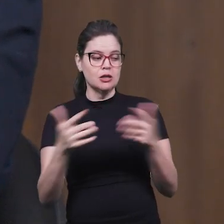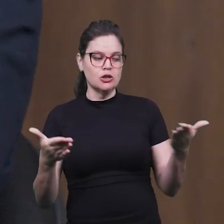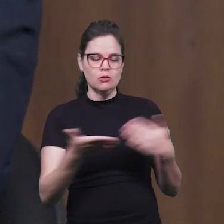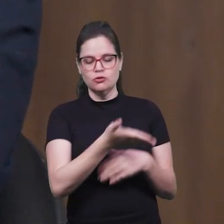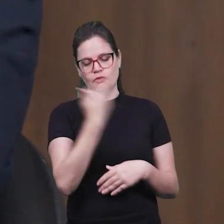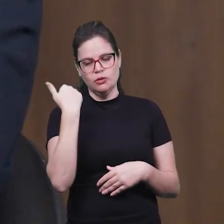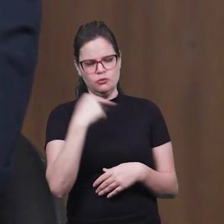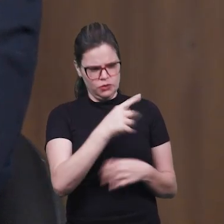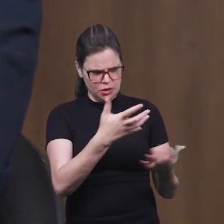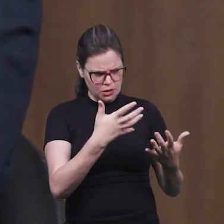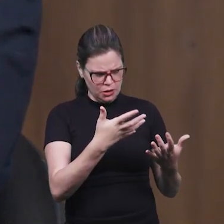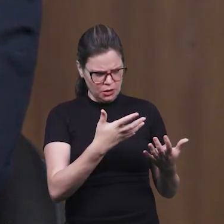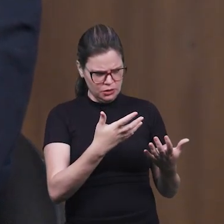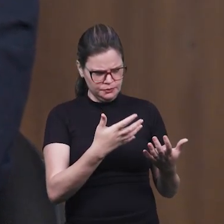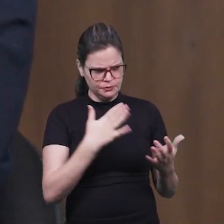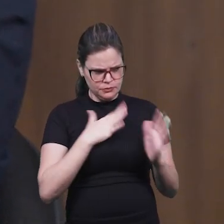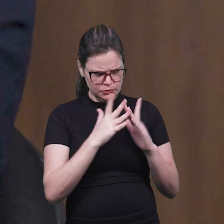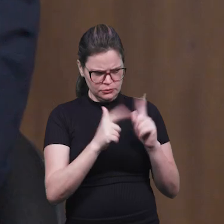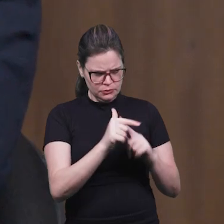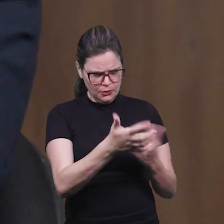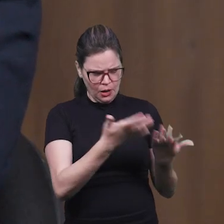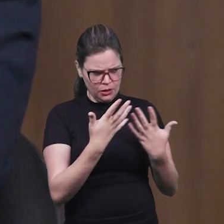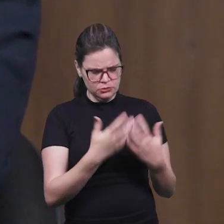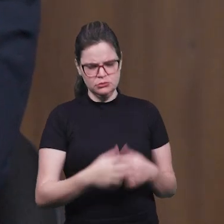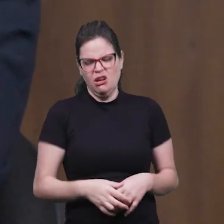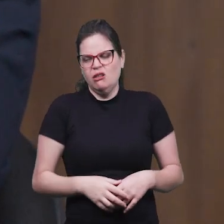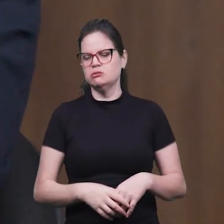ir na minha igreja? Ah, mas eu vou.